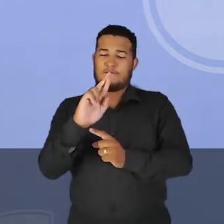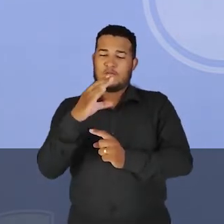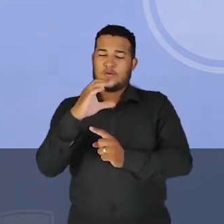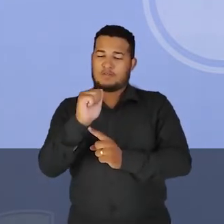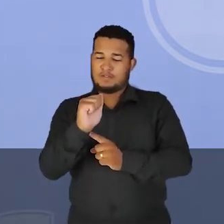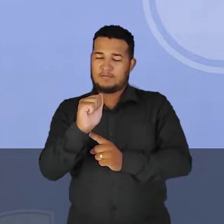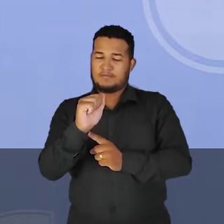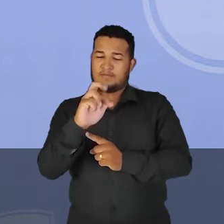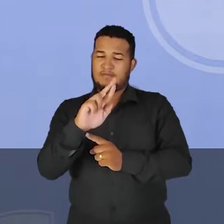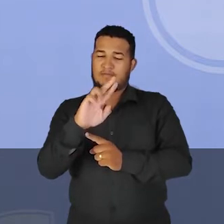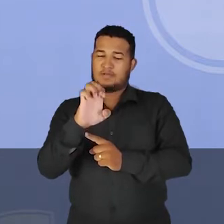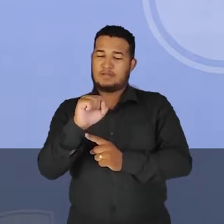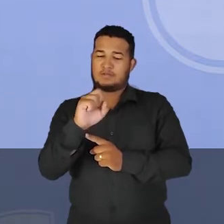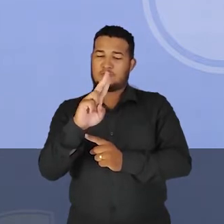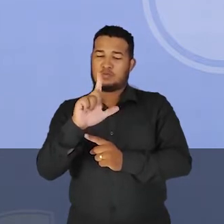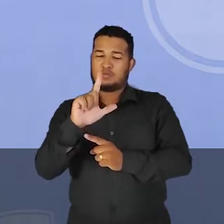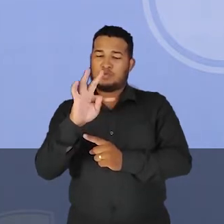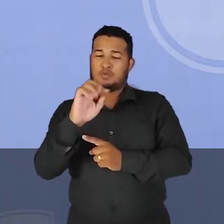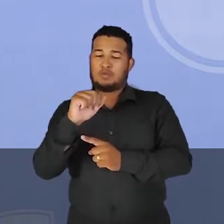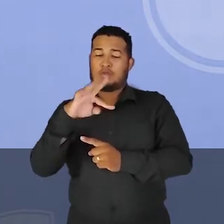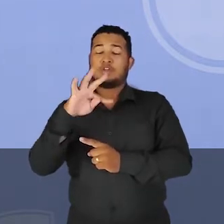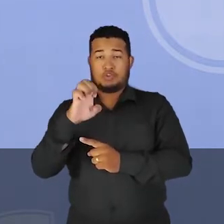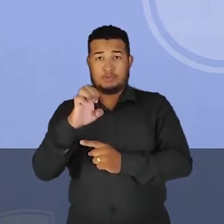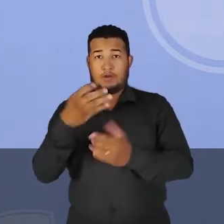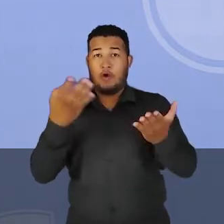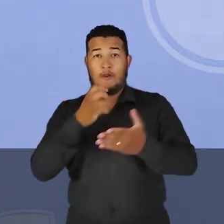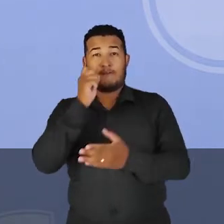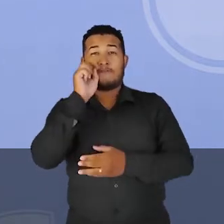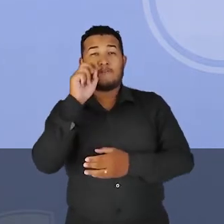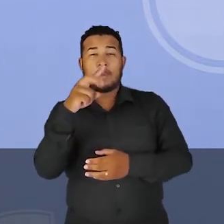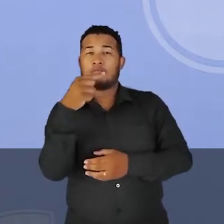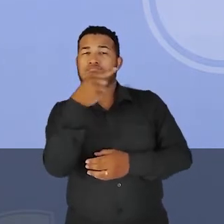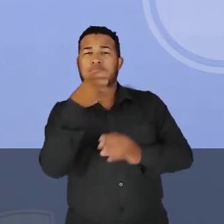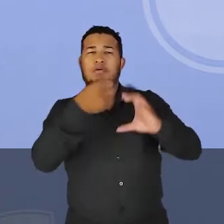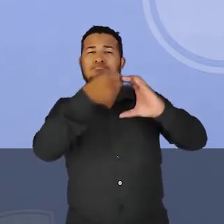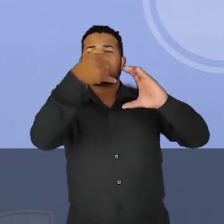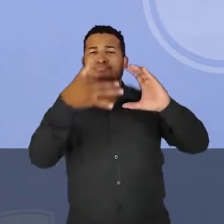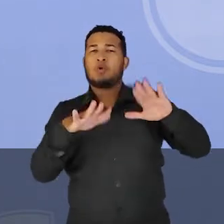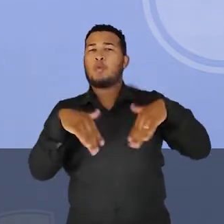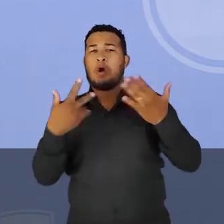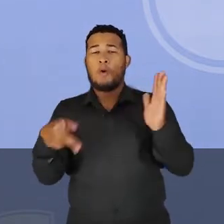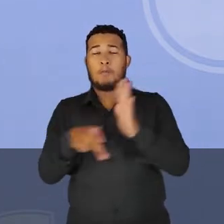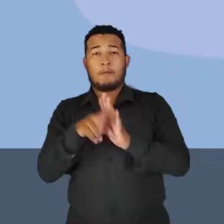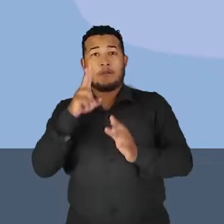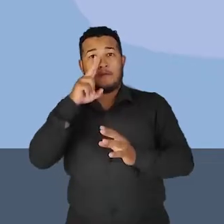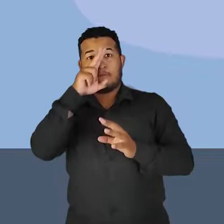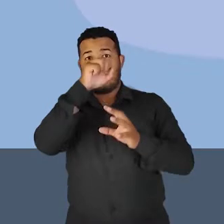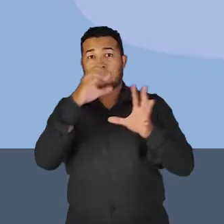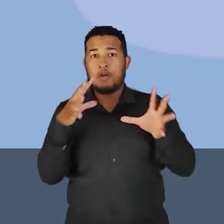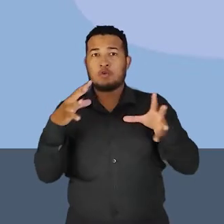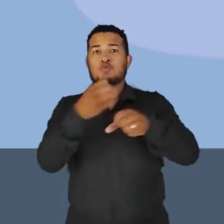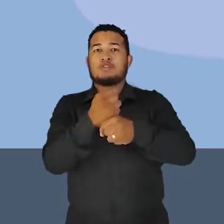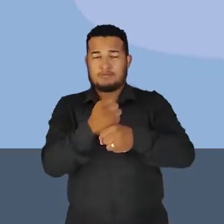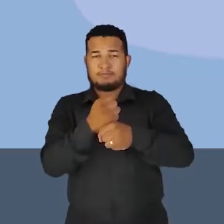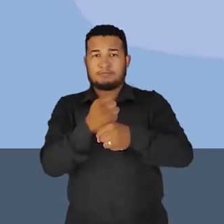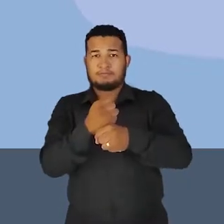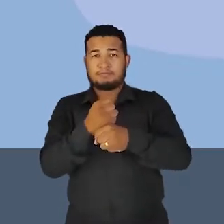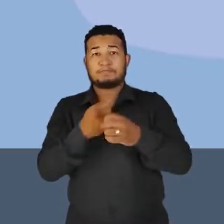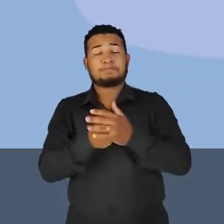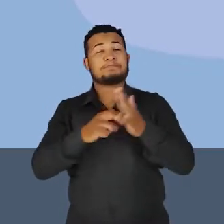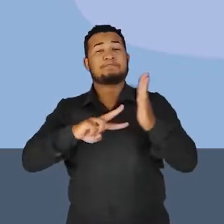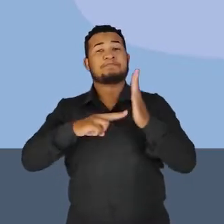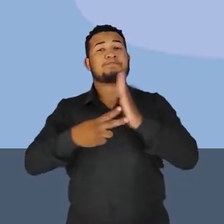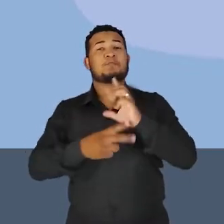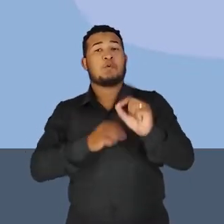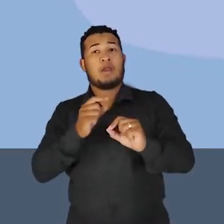é uma coisa que nós vamos ver agora no próximo slide, quais são as suas características. Força resultante ou força é